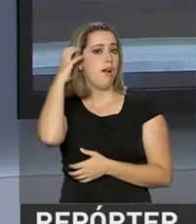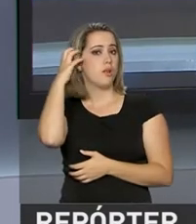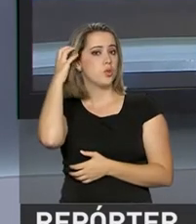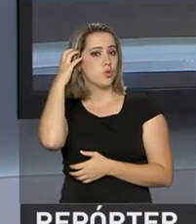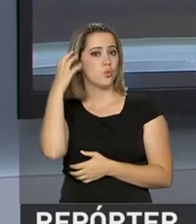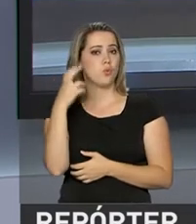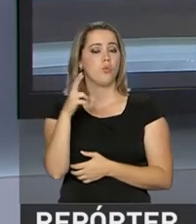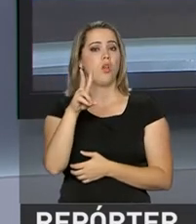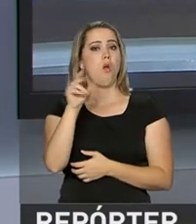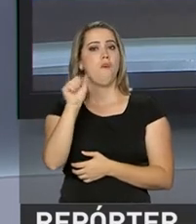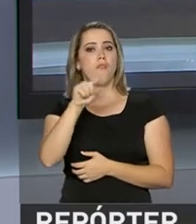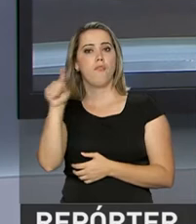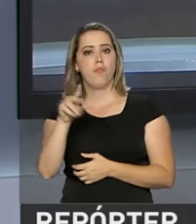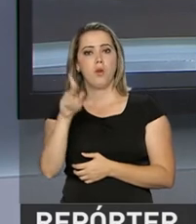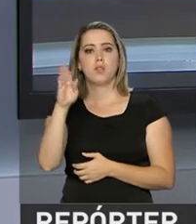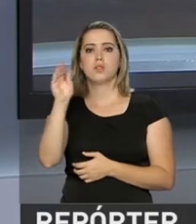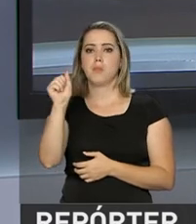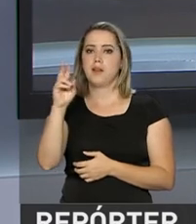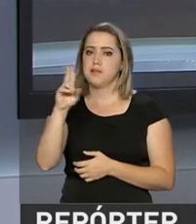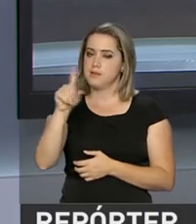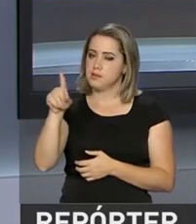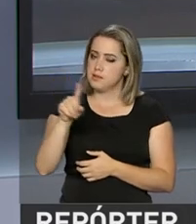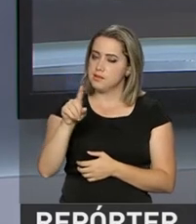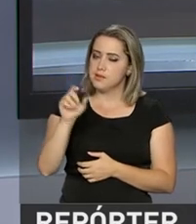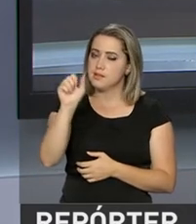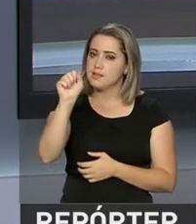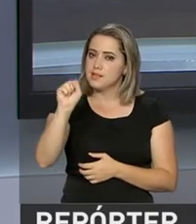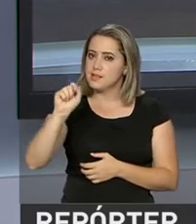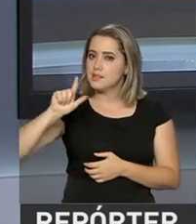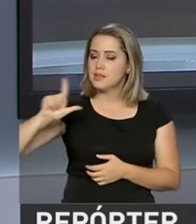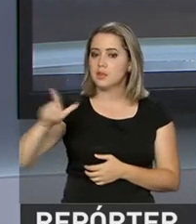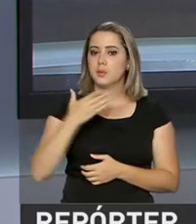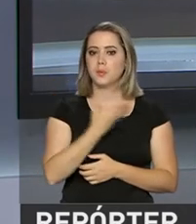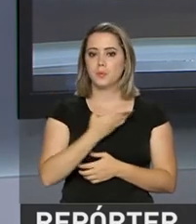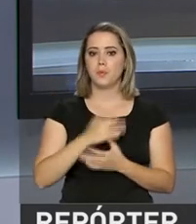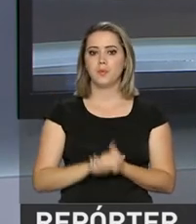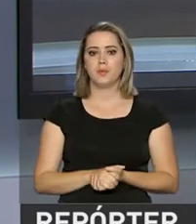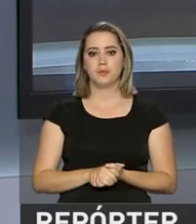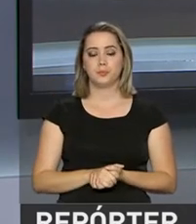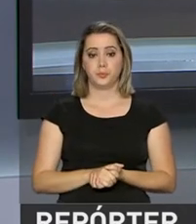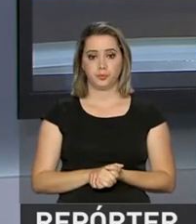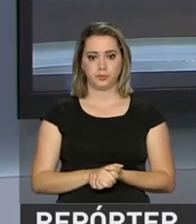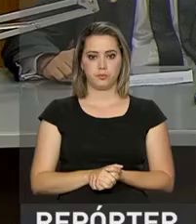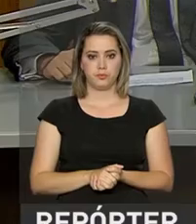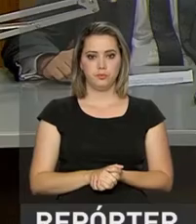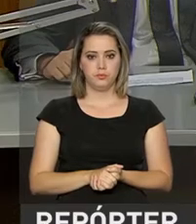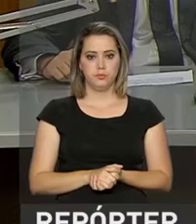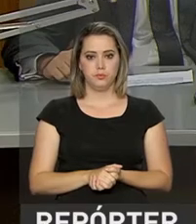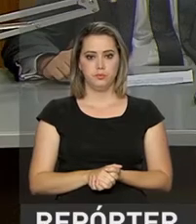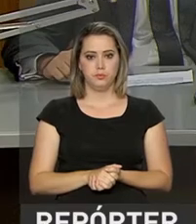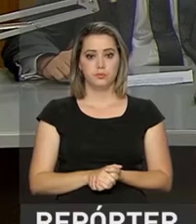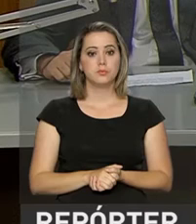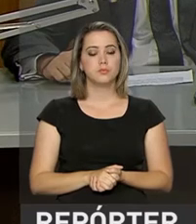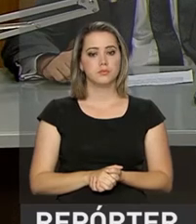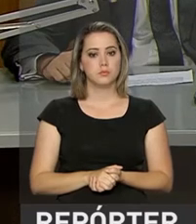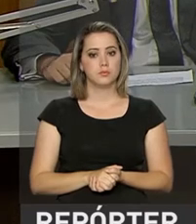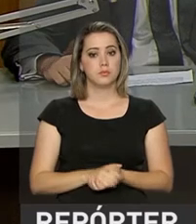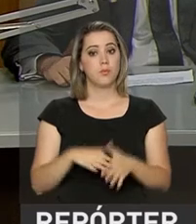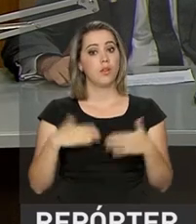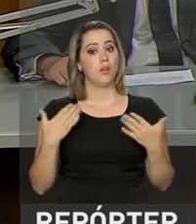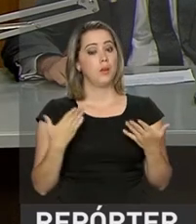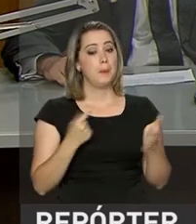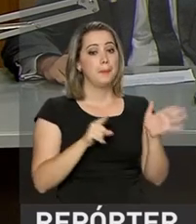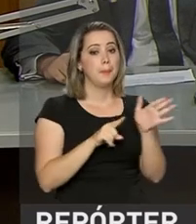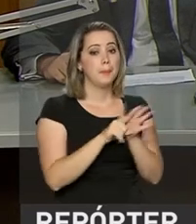brasil vamos acompanhar um trecho dessa entrevista já terão a carteira atualizada reportagem de patricia me bem e agora